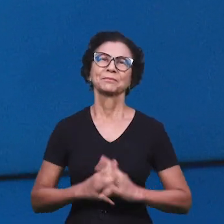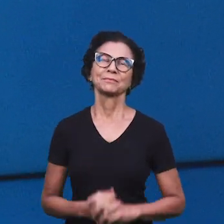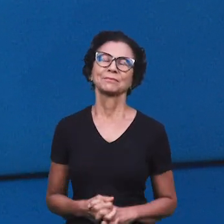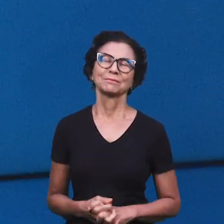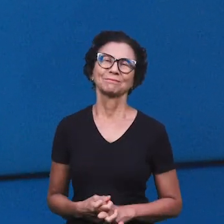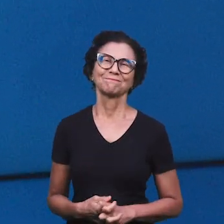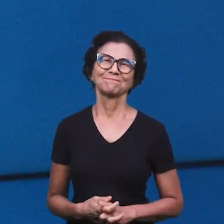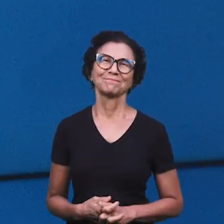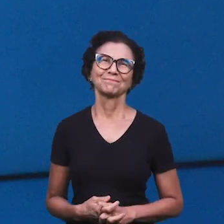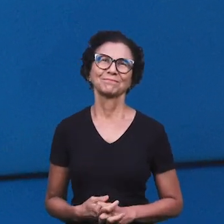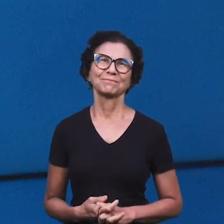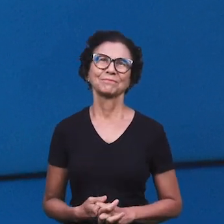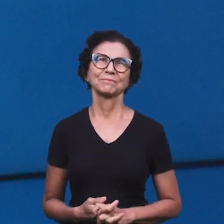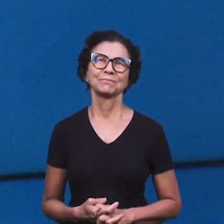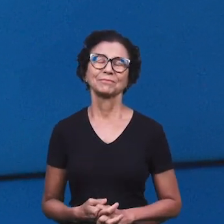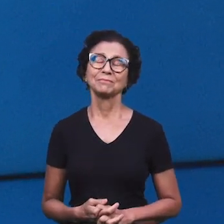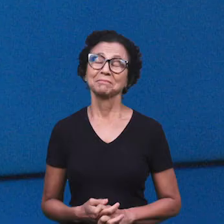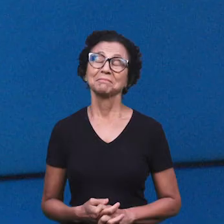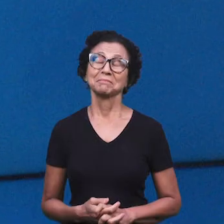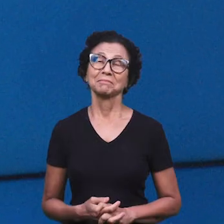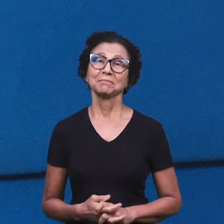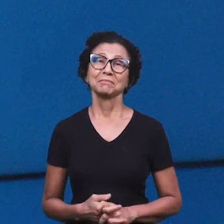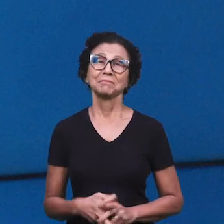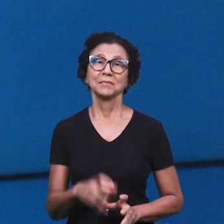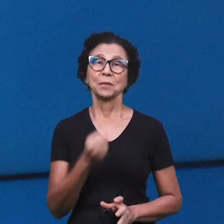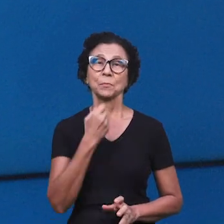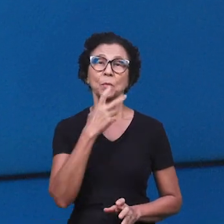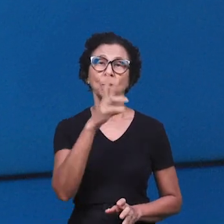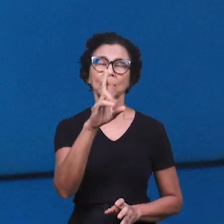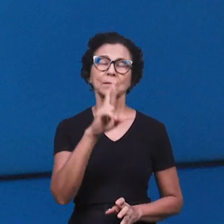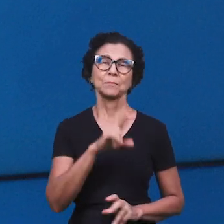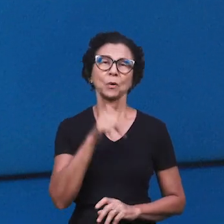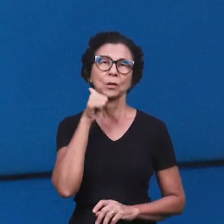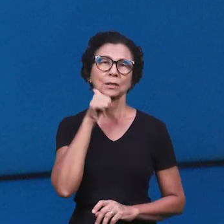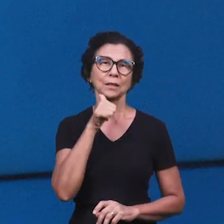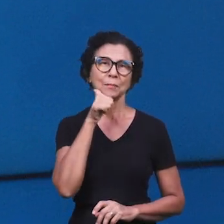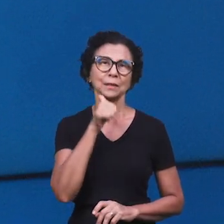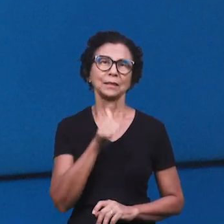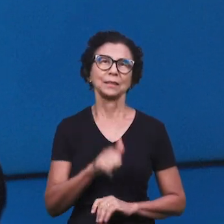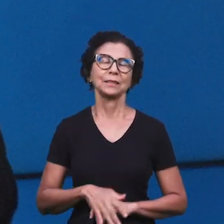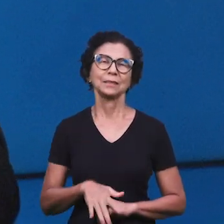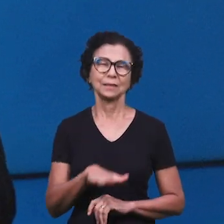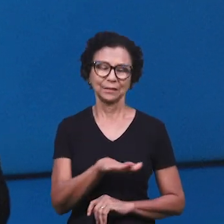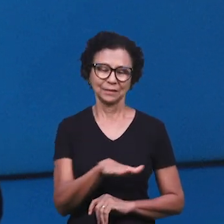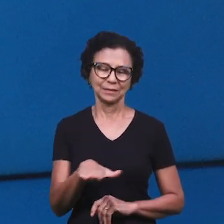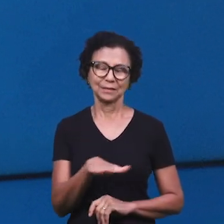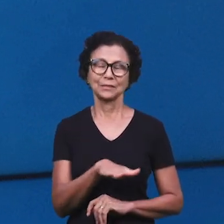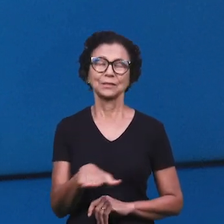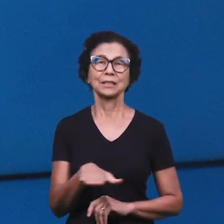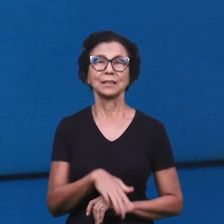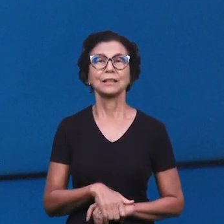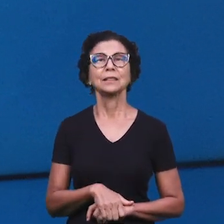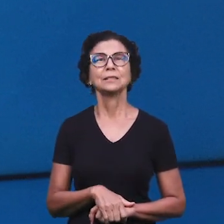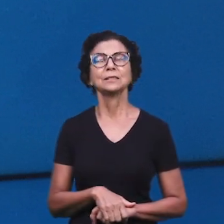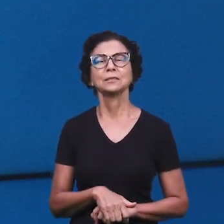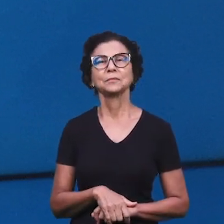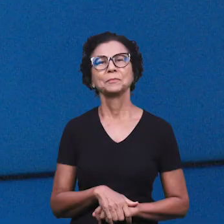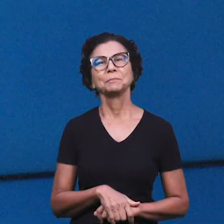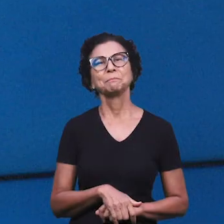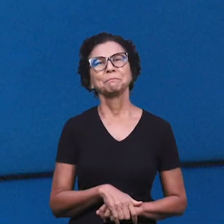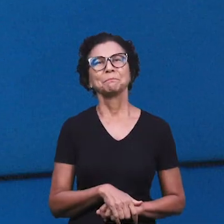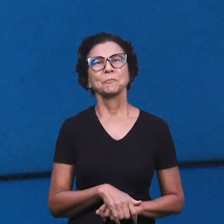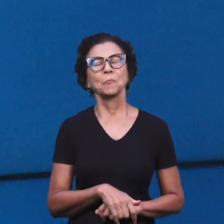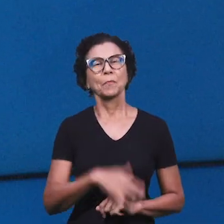intermediária, né? Muito bem, os irmãos leram ali os textos, né? Lá no Paraná, em Curitiba, e ela deu finalmente a